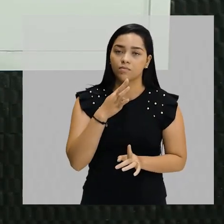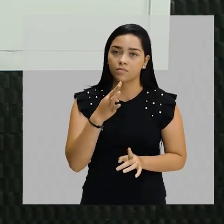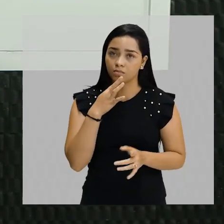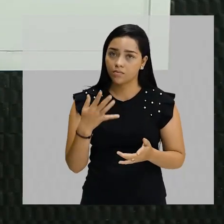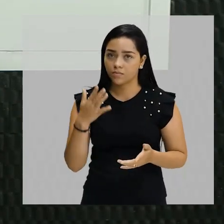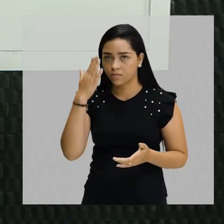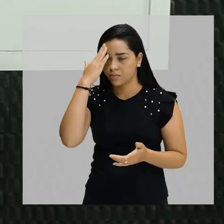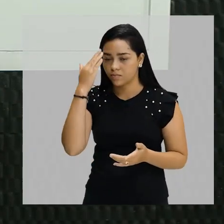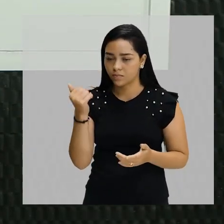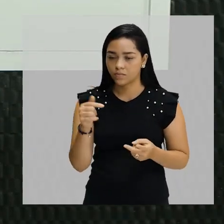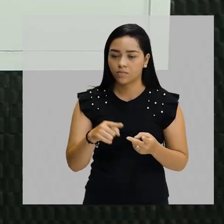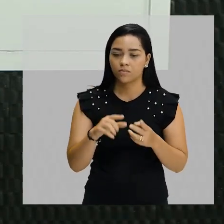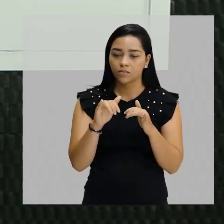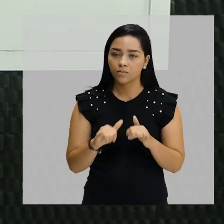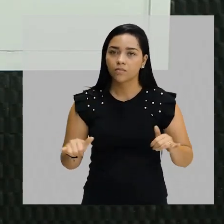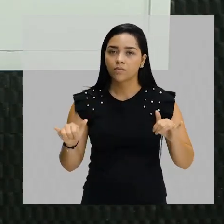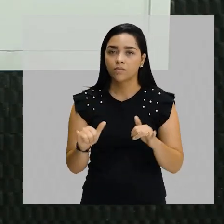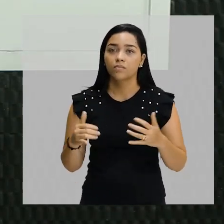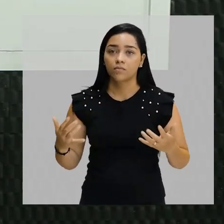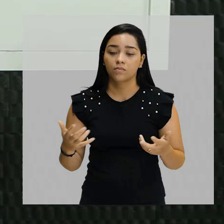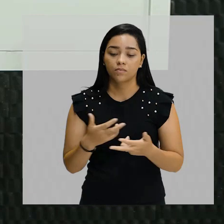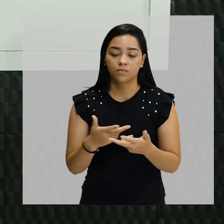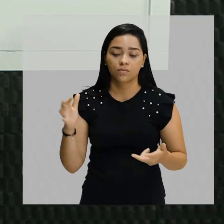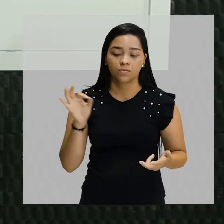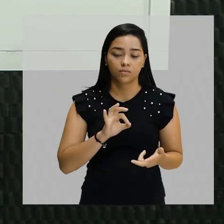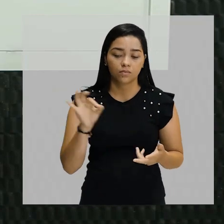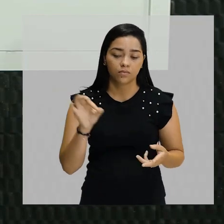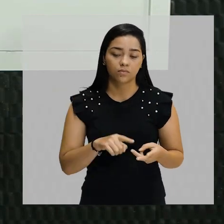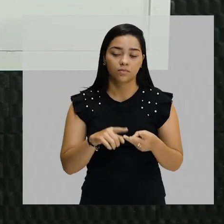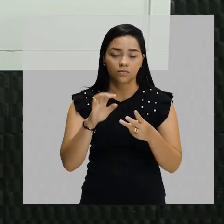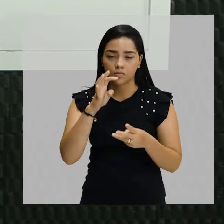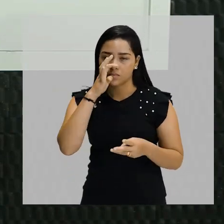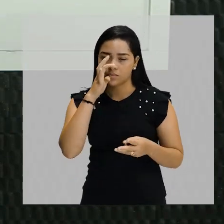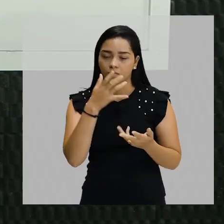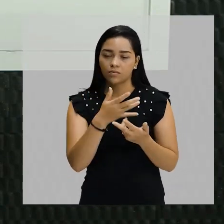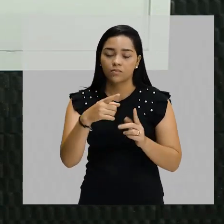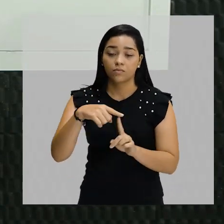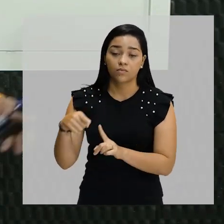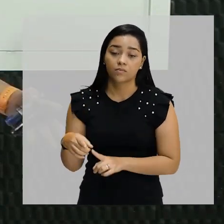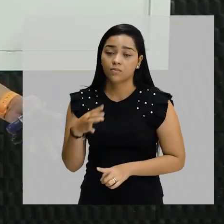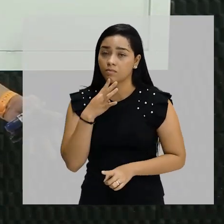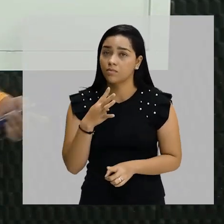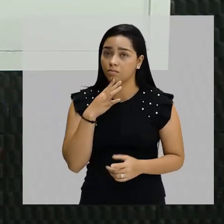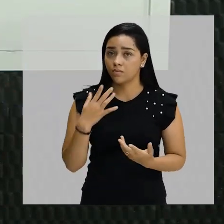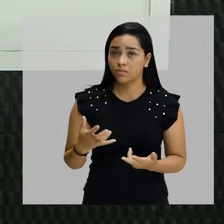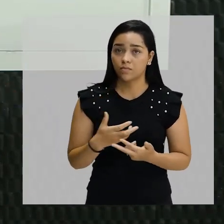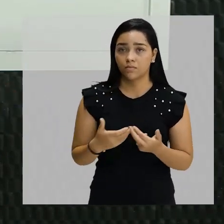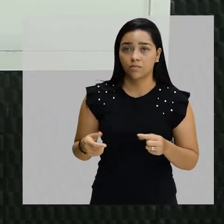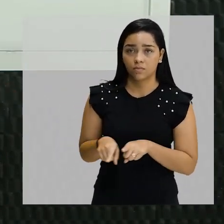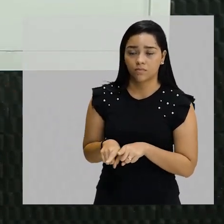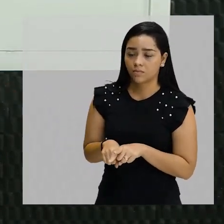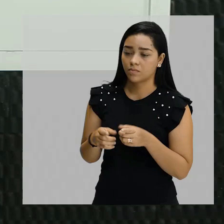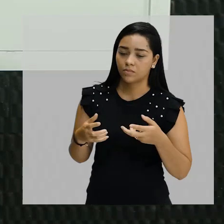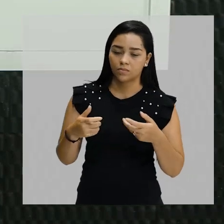sabedoria e informação os dados observação os tipos de conhecimento os elementos que